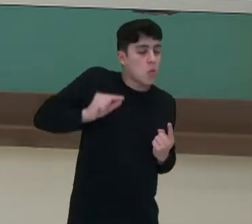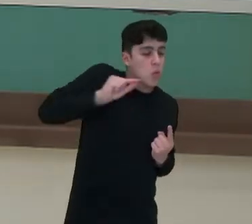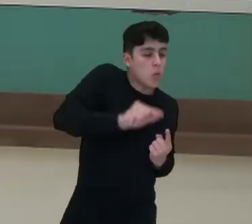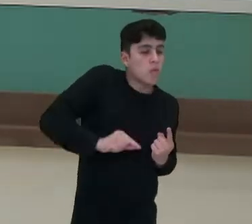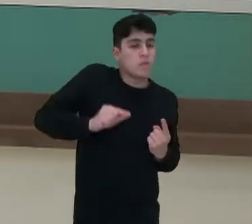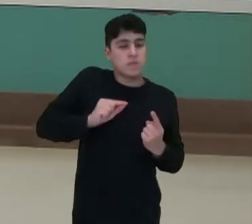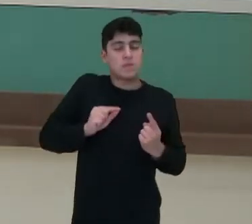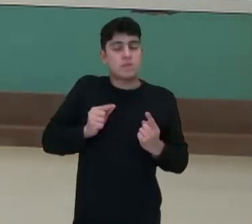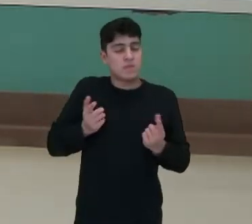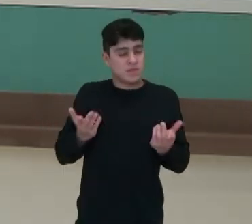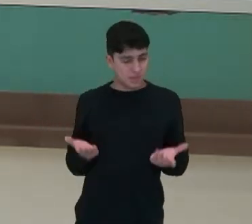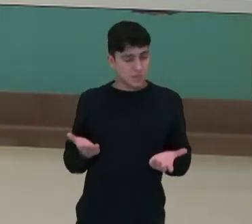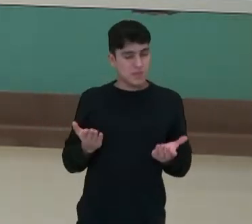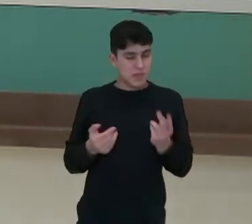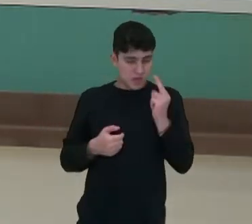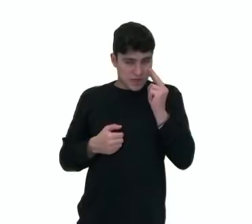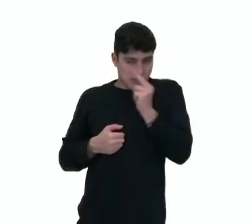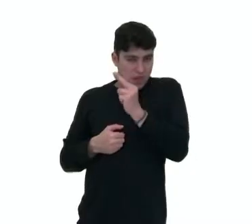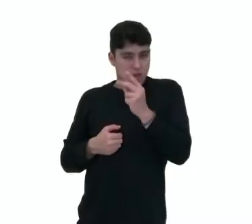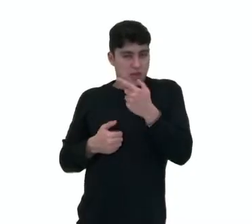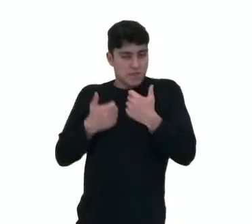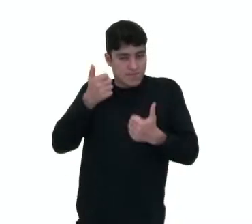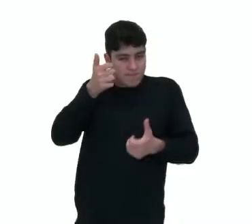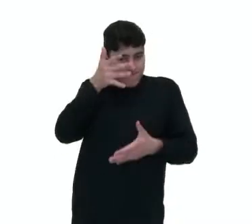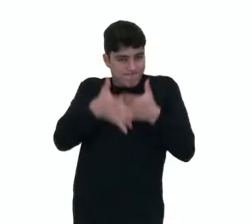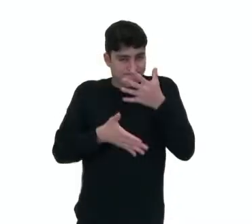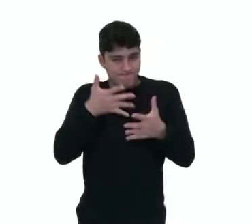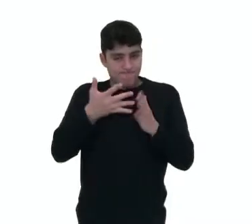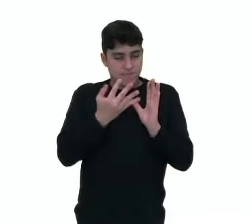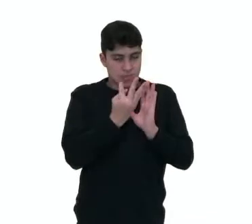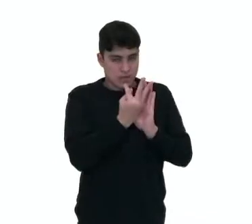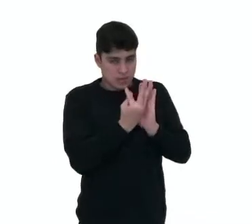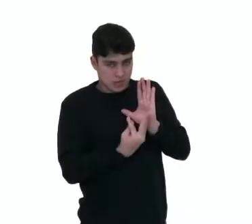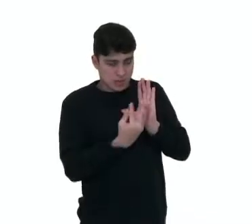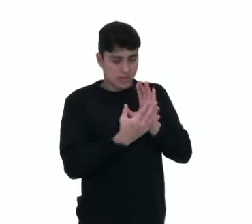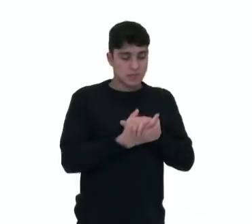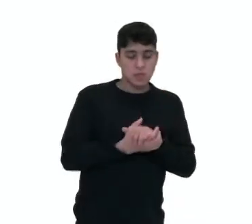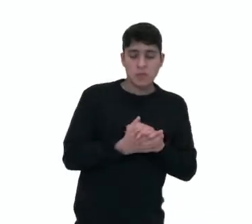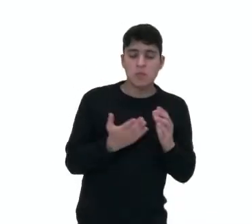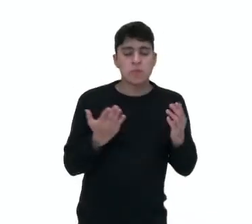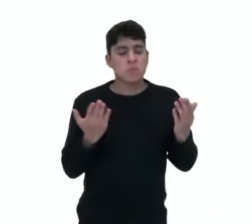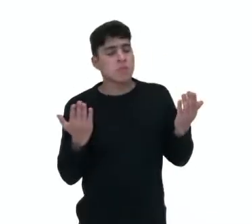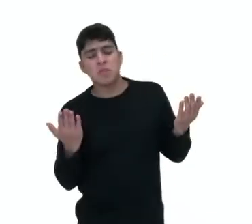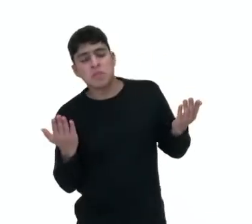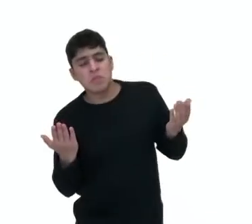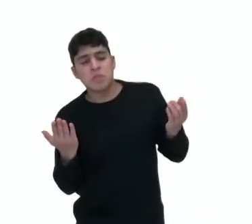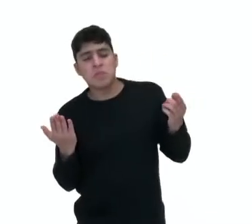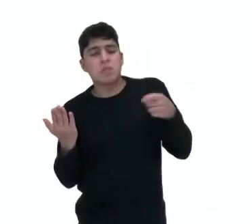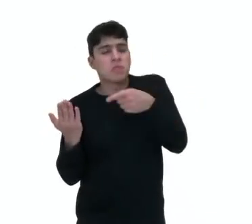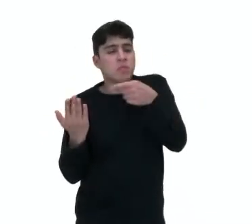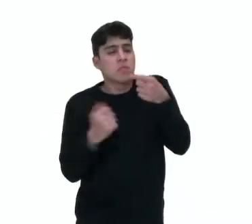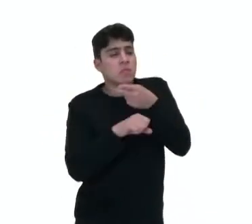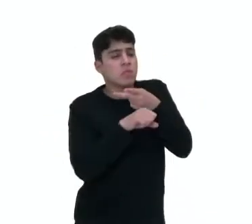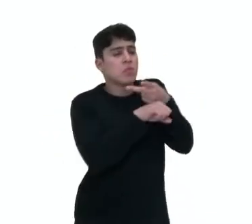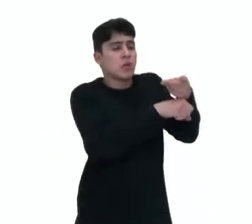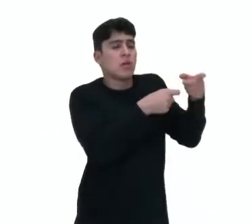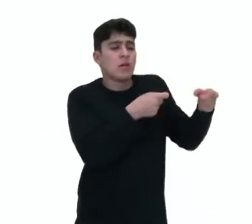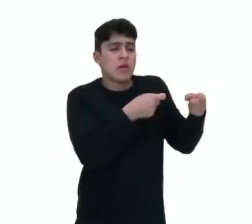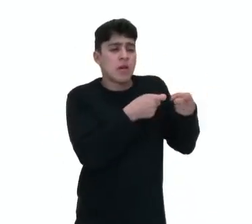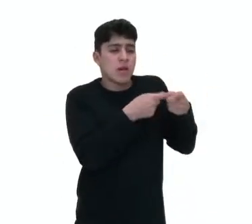imagem, eu faço a leitura do texto para você. Qual a importância de procurar um médico e fazer exames de